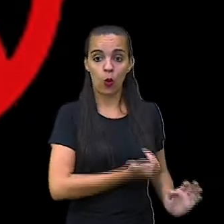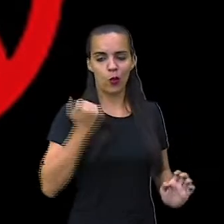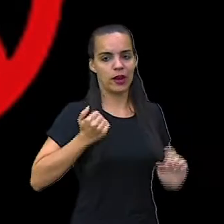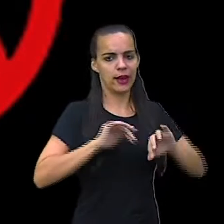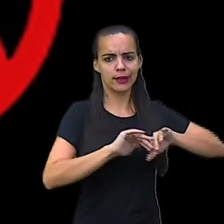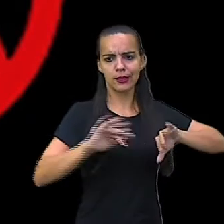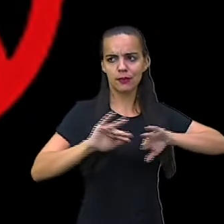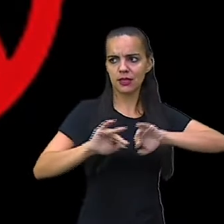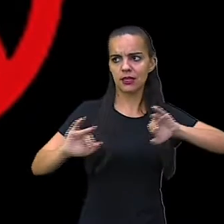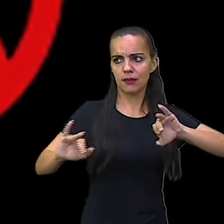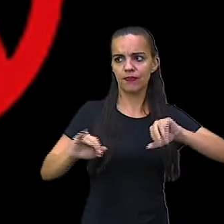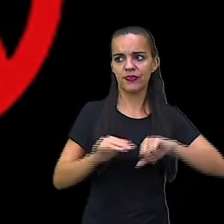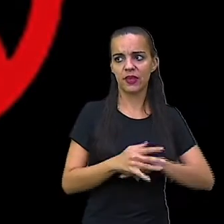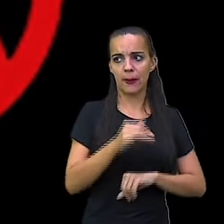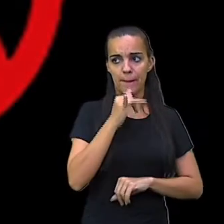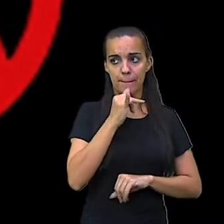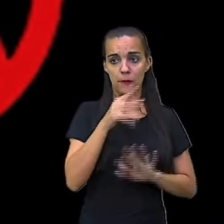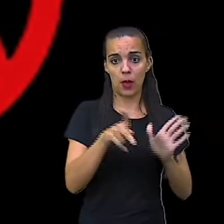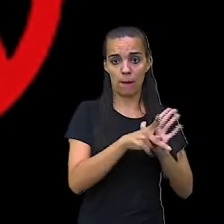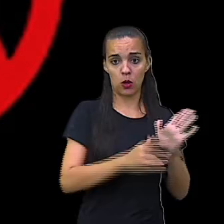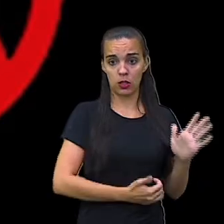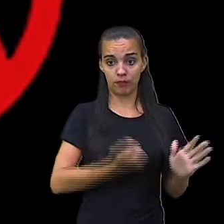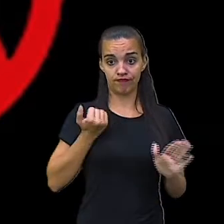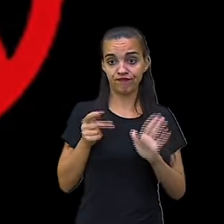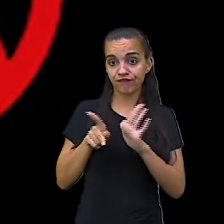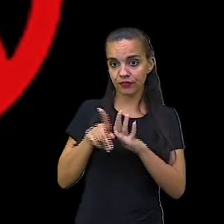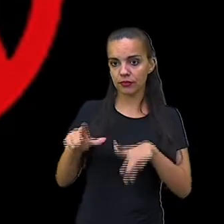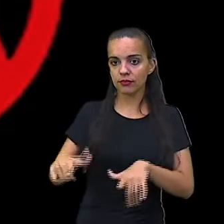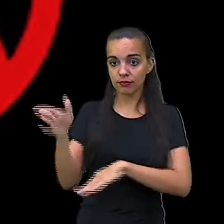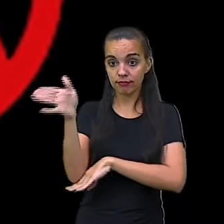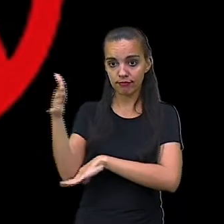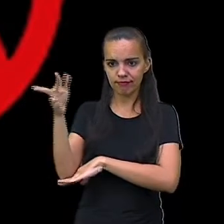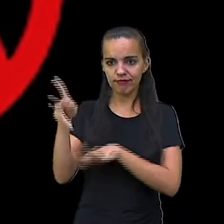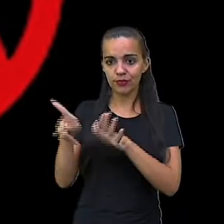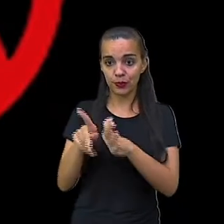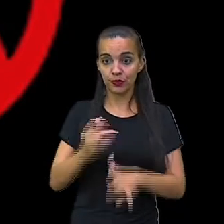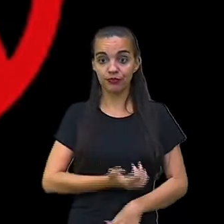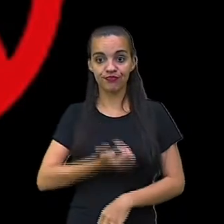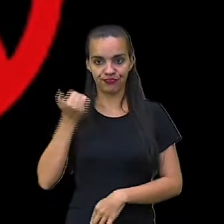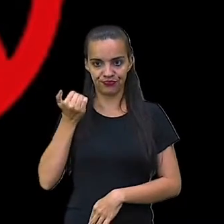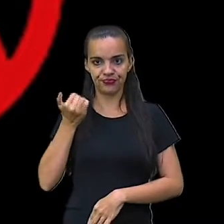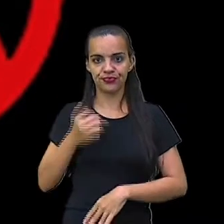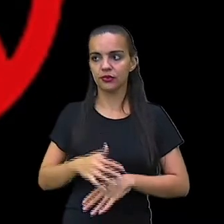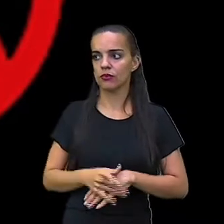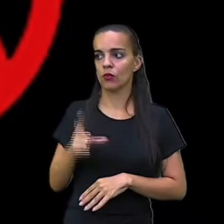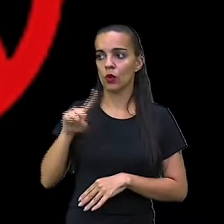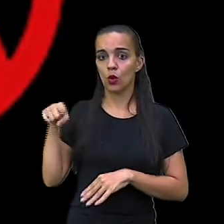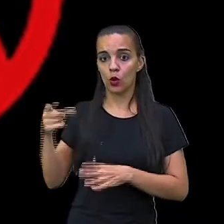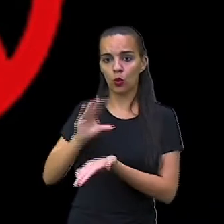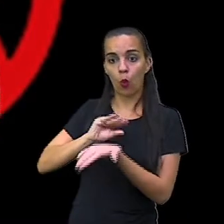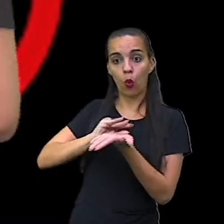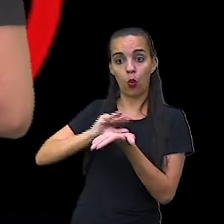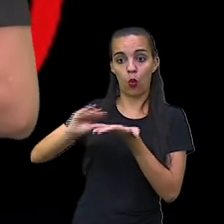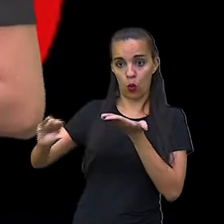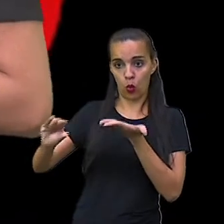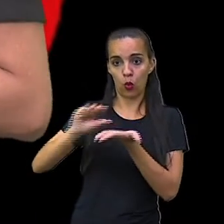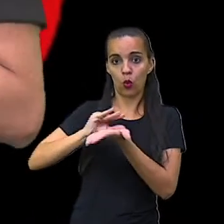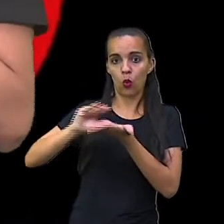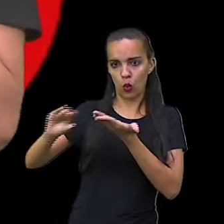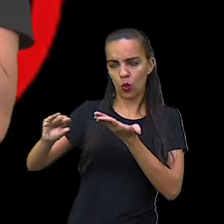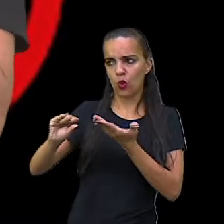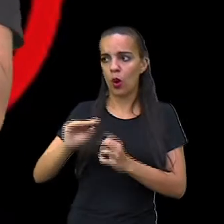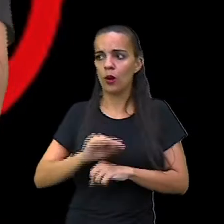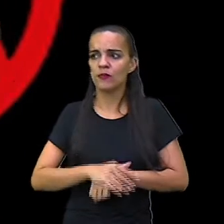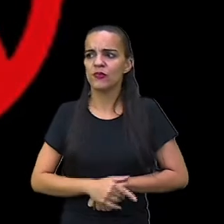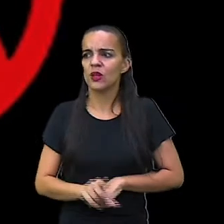organizações libertárias, que é essa bandeira aqui de baixo, com esse símbolo. Já o comunismo ele